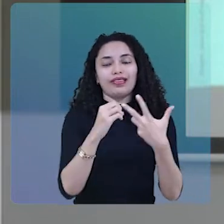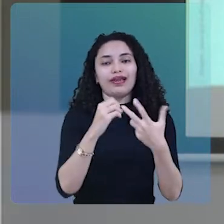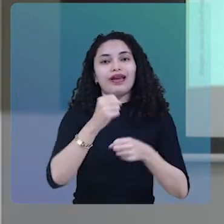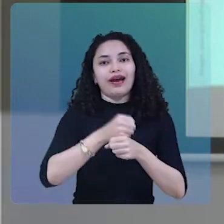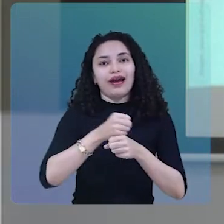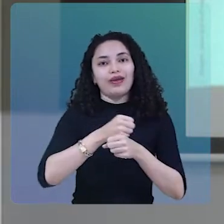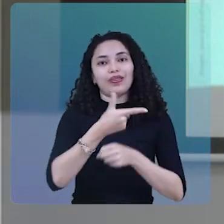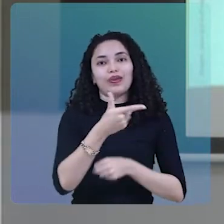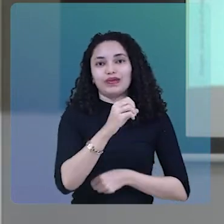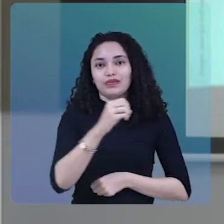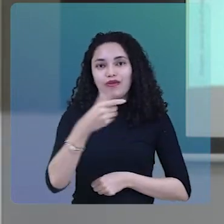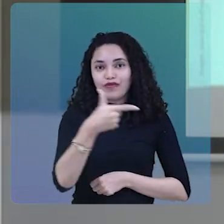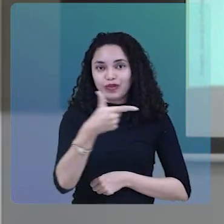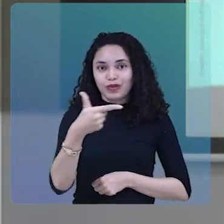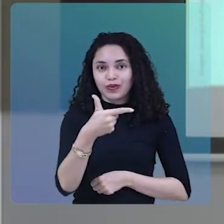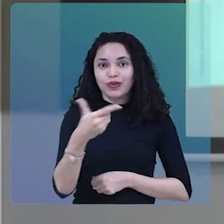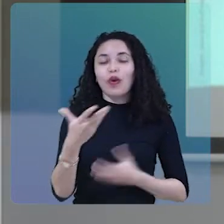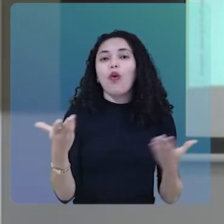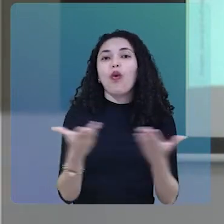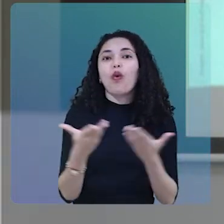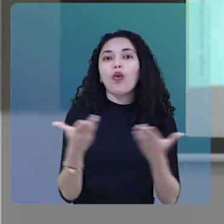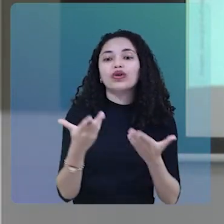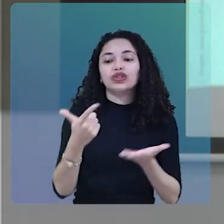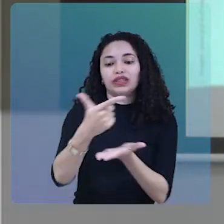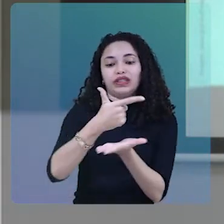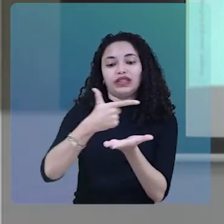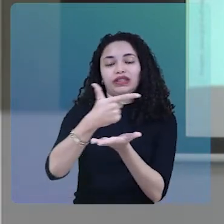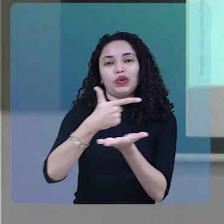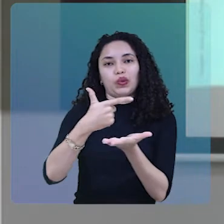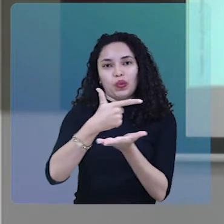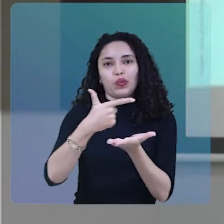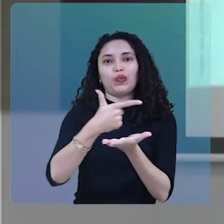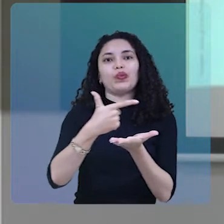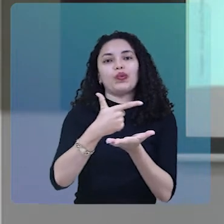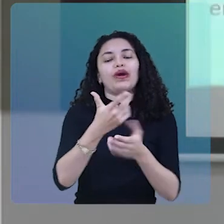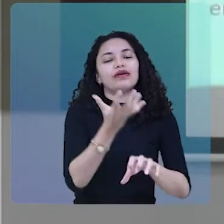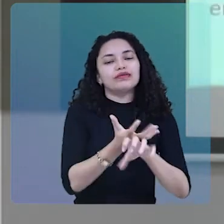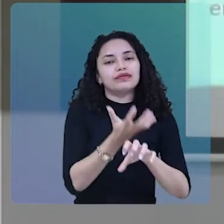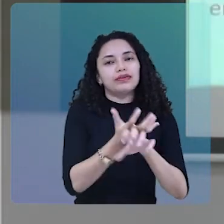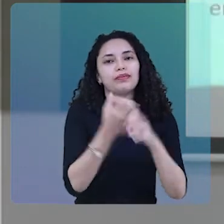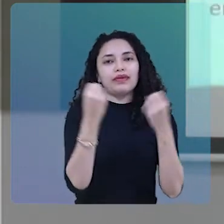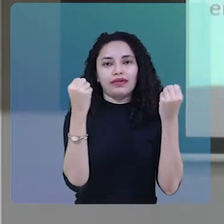iniciar o nosso segundo e último módulo da disciplina de Educação Física.